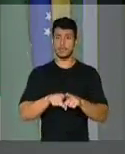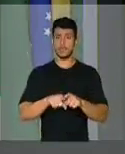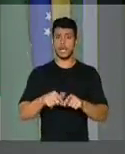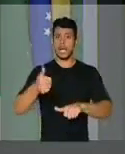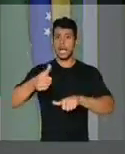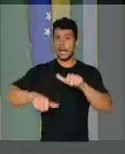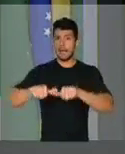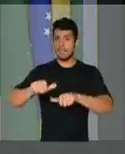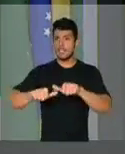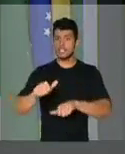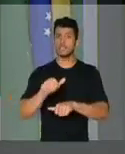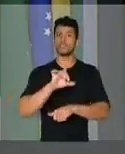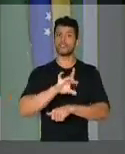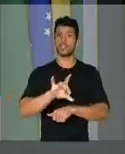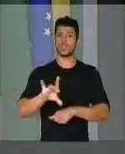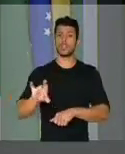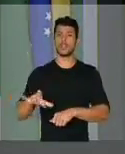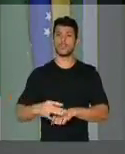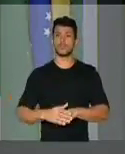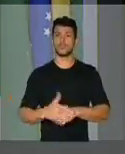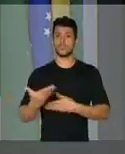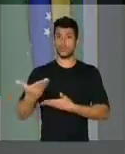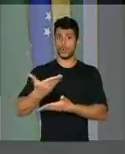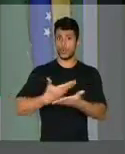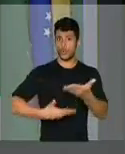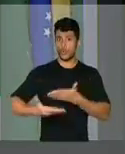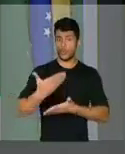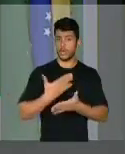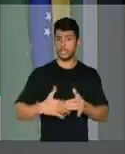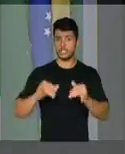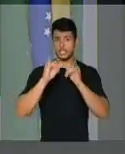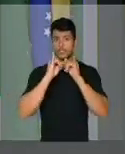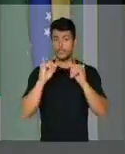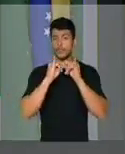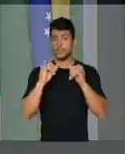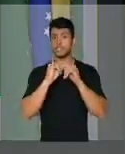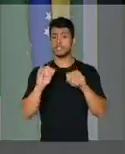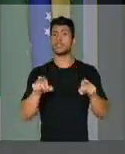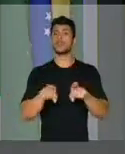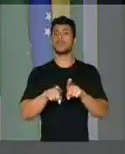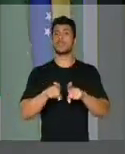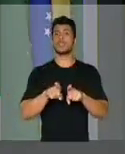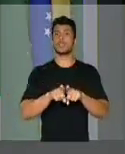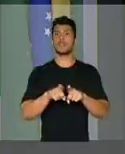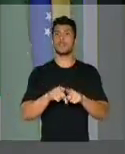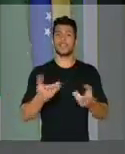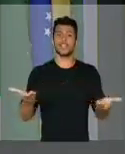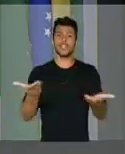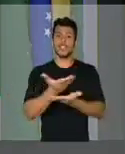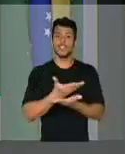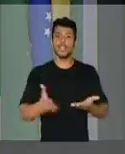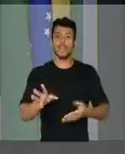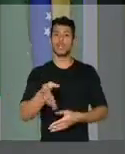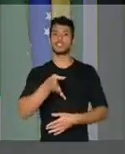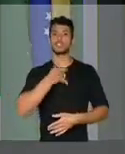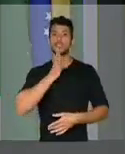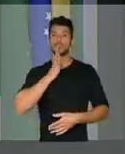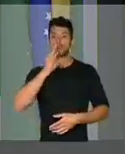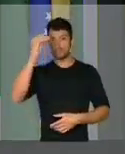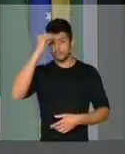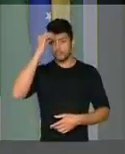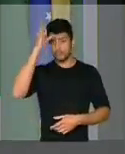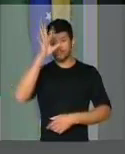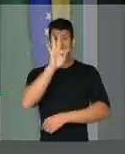outros, compartilhamento de informações e intercâmbio de conhecimentos técnicos e